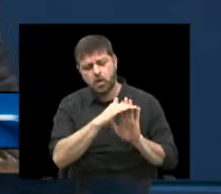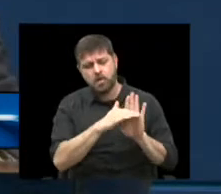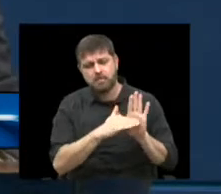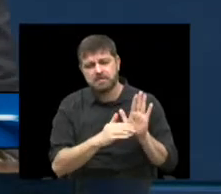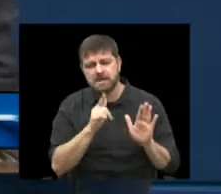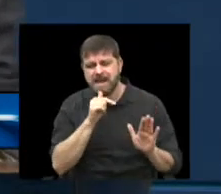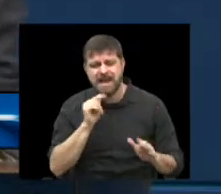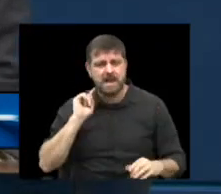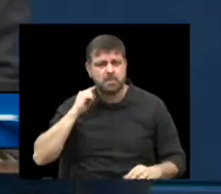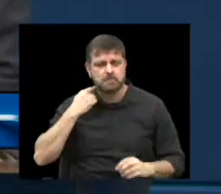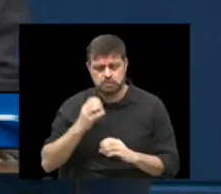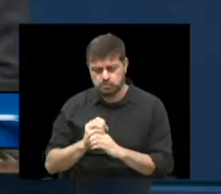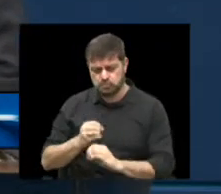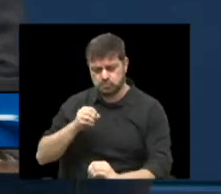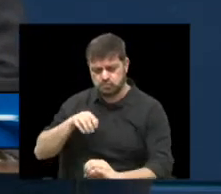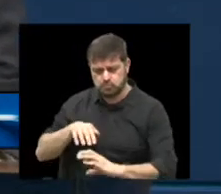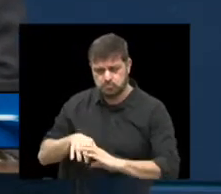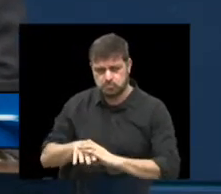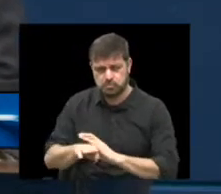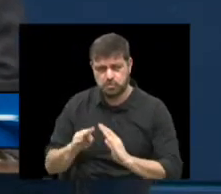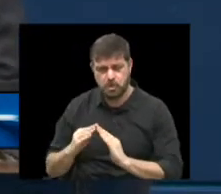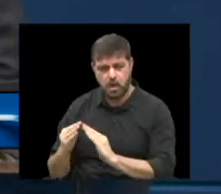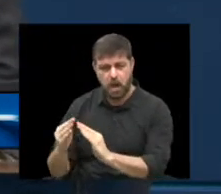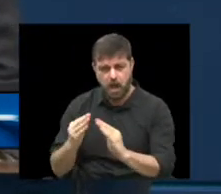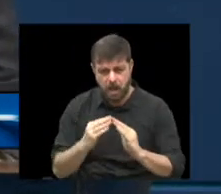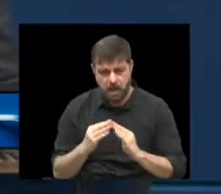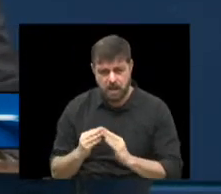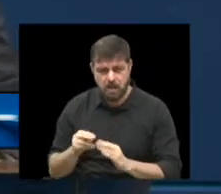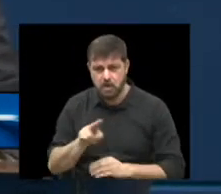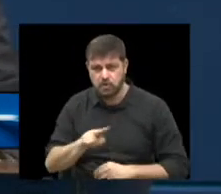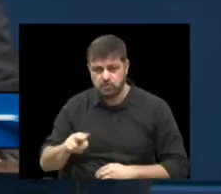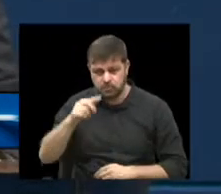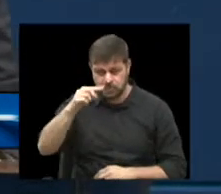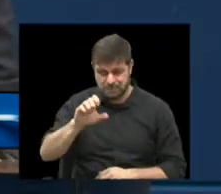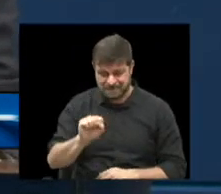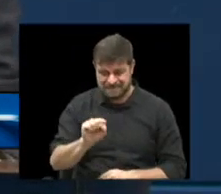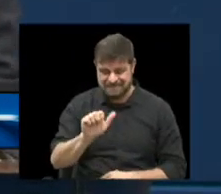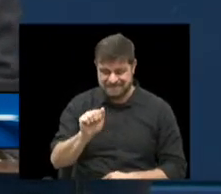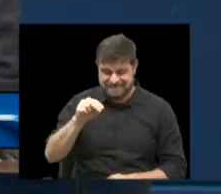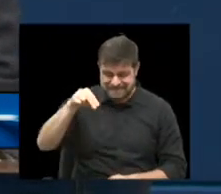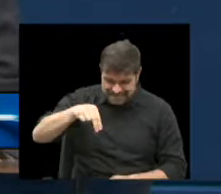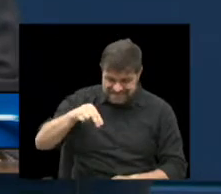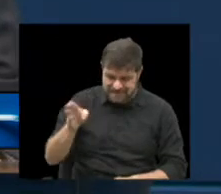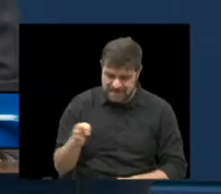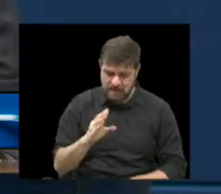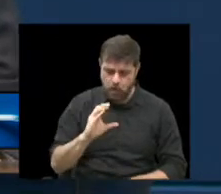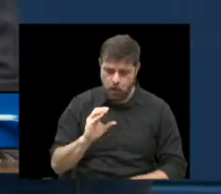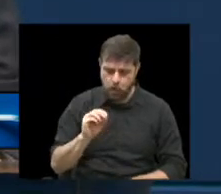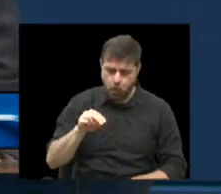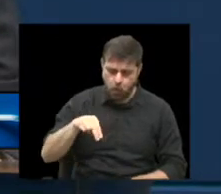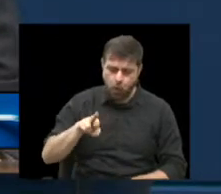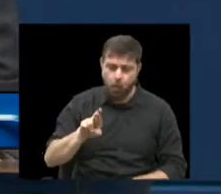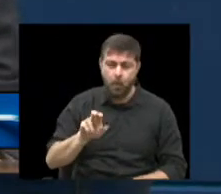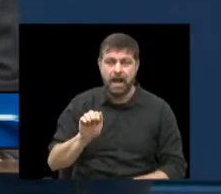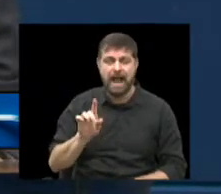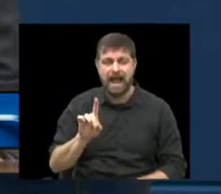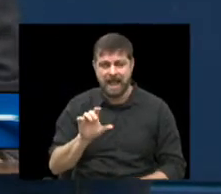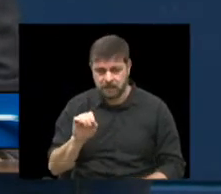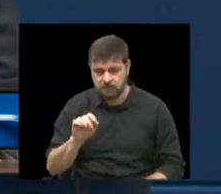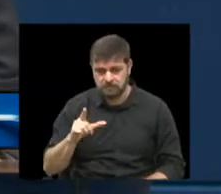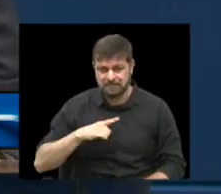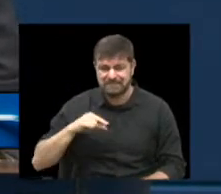rede de esgoto no condomínio, no loteamento Caminhos de São Conrado, que hoje nós temos ali no loteamento